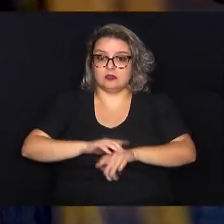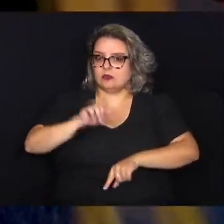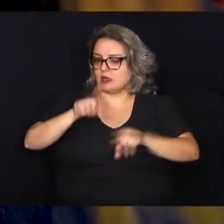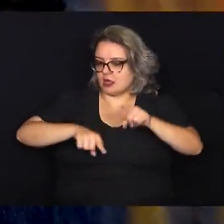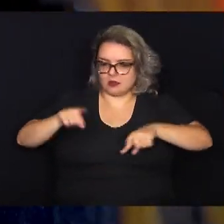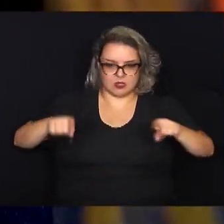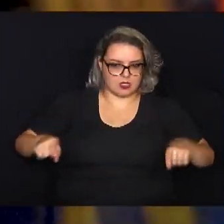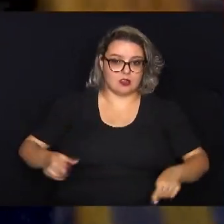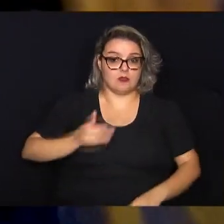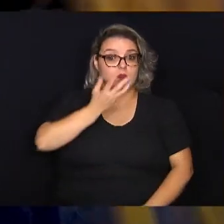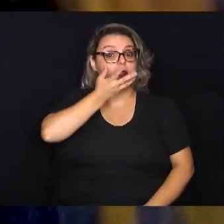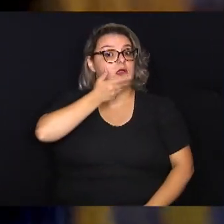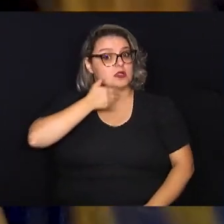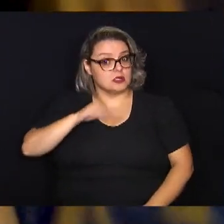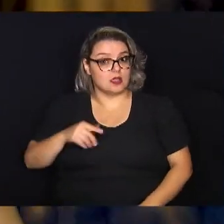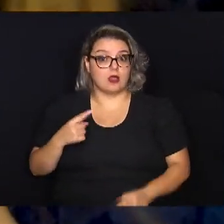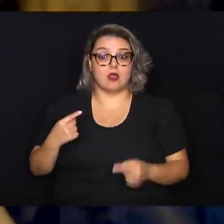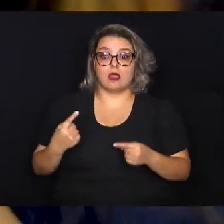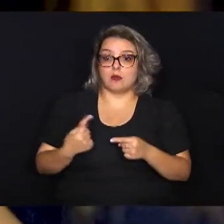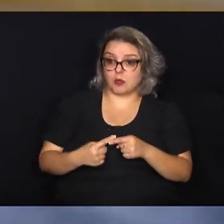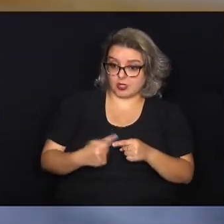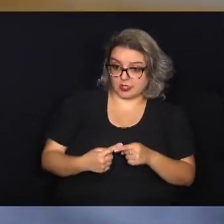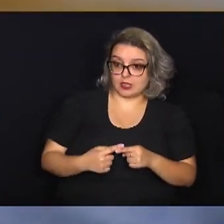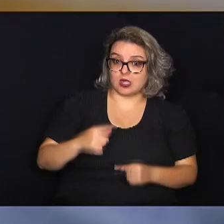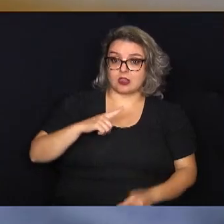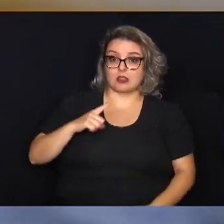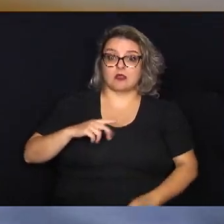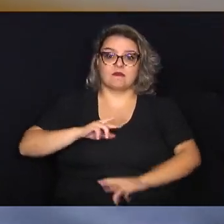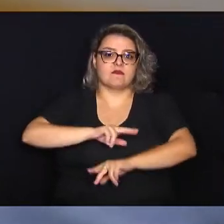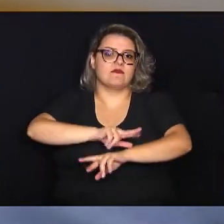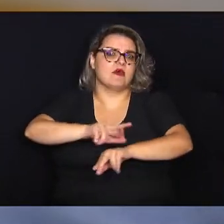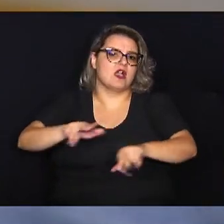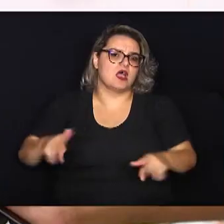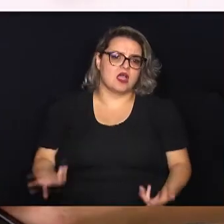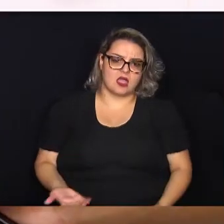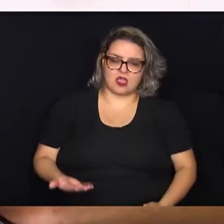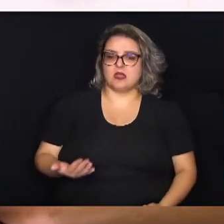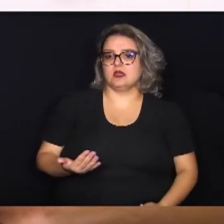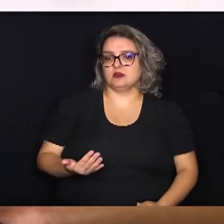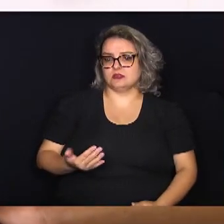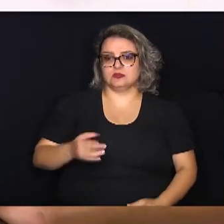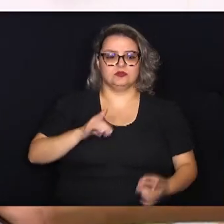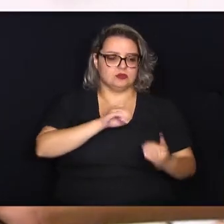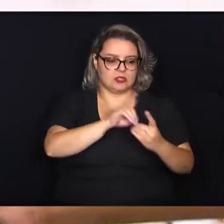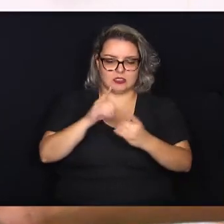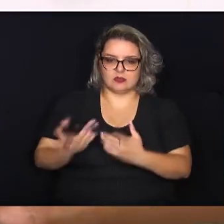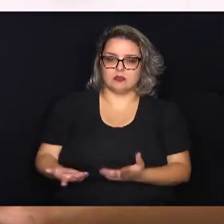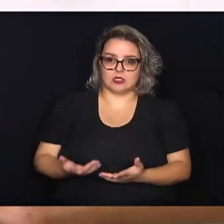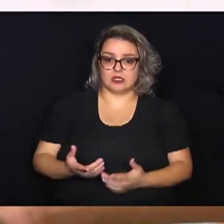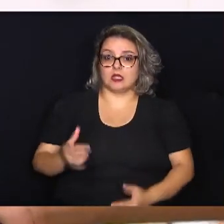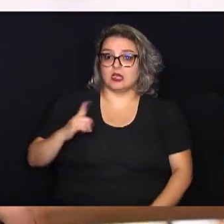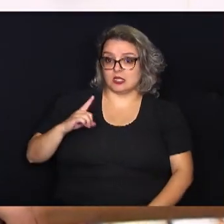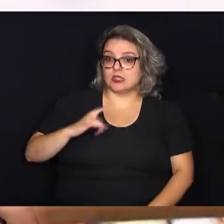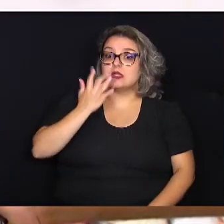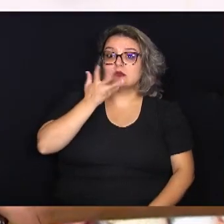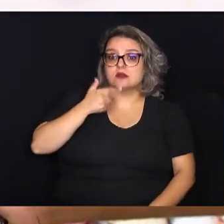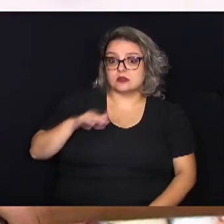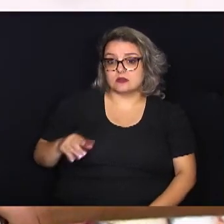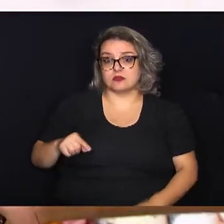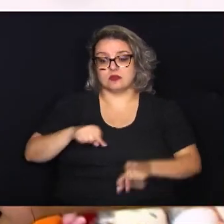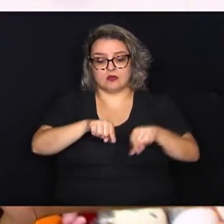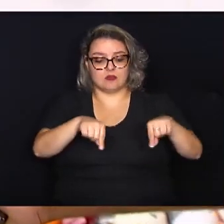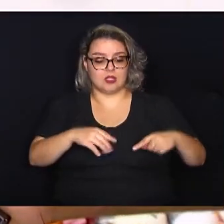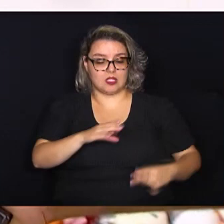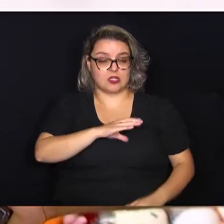para as crianças, até porque existem várias demandas para cada uma delas. Tem as crianças, né, que muitas vezes vêm fazer consultas, né,